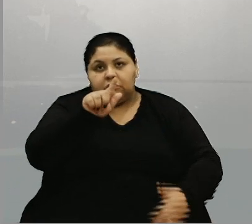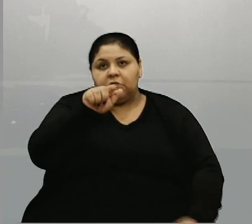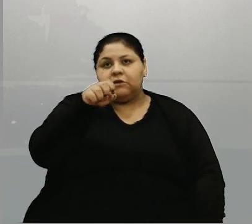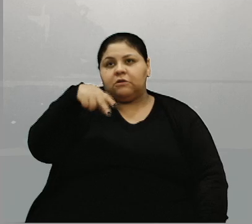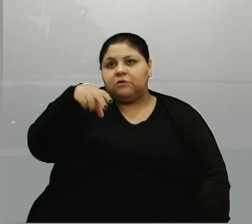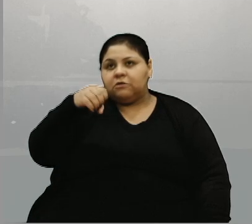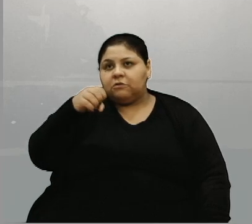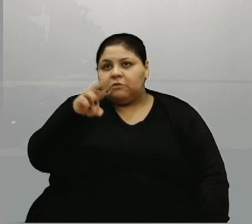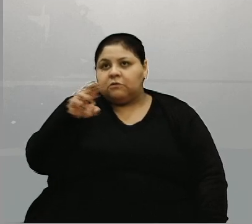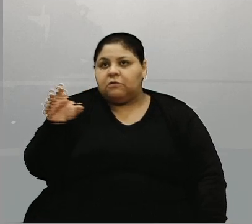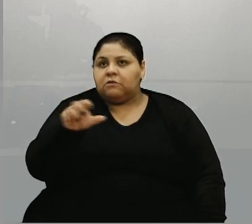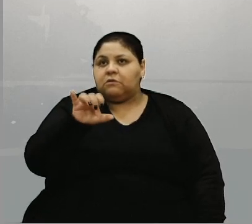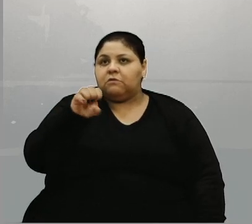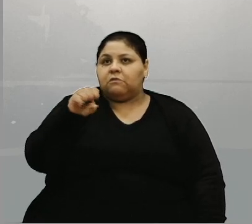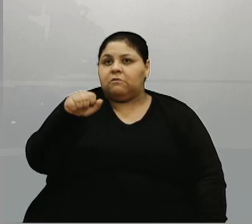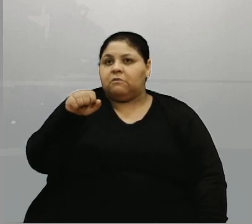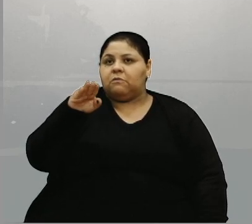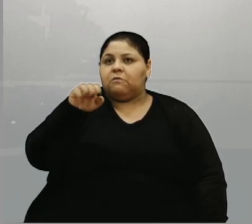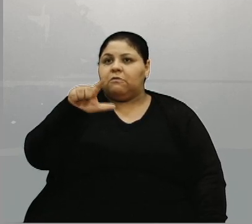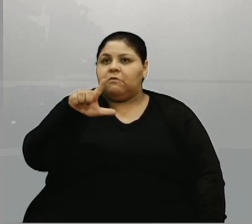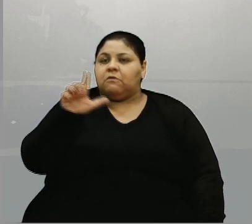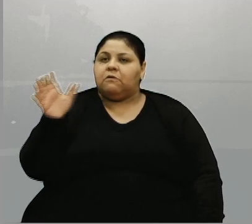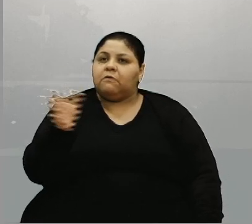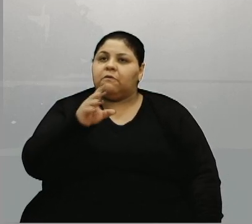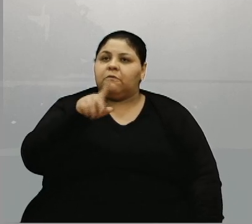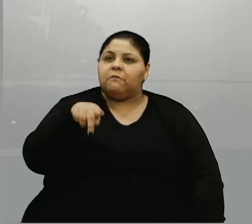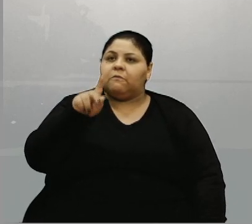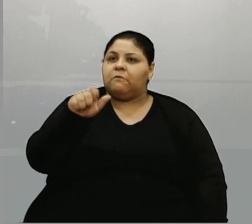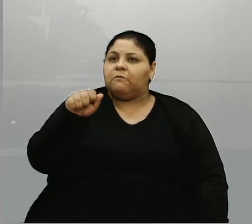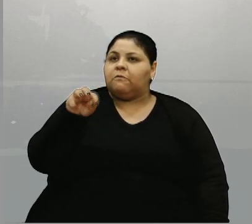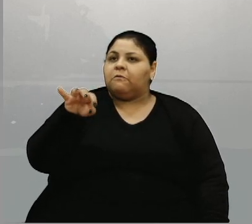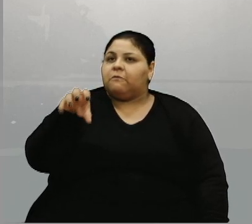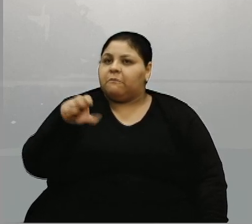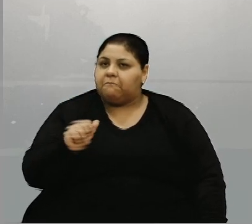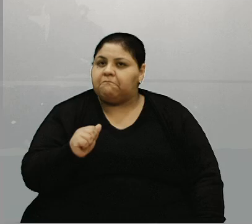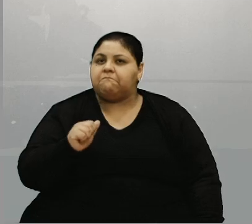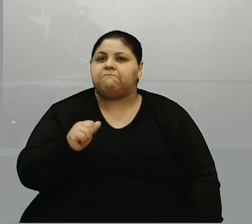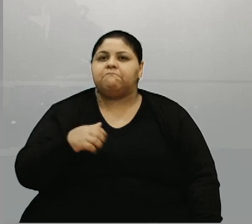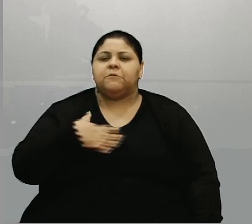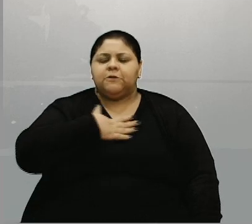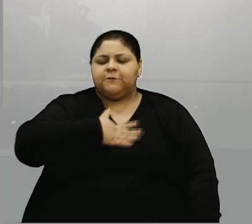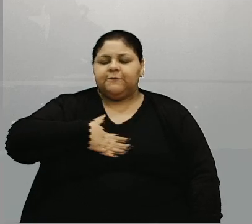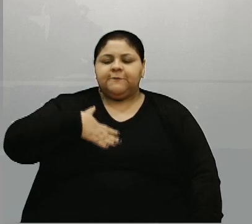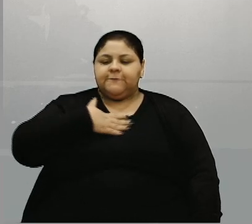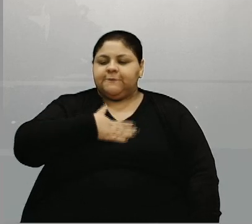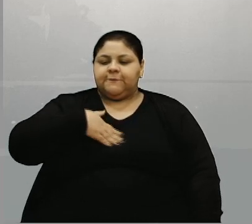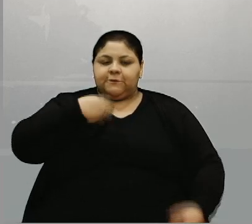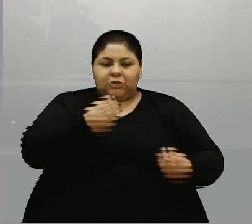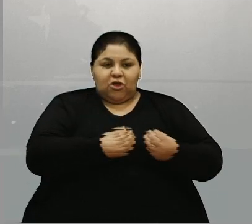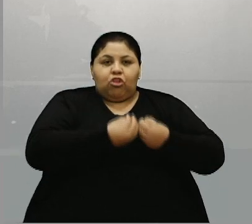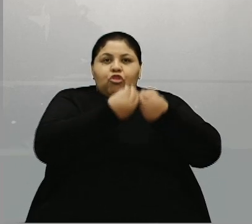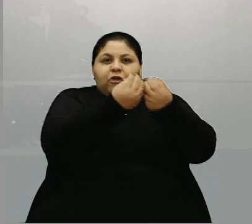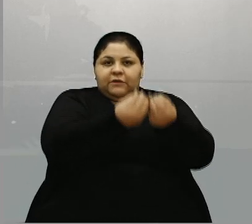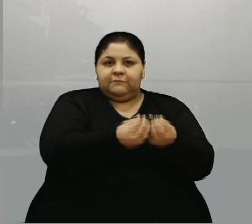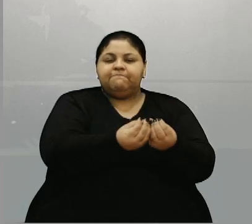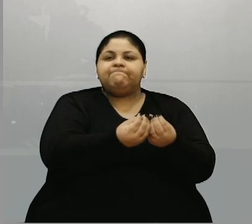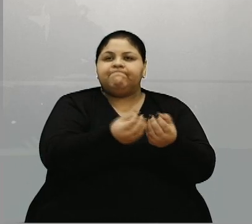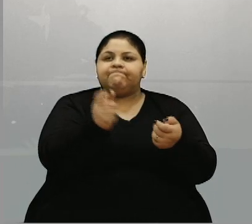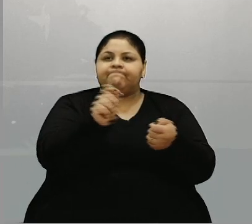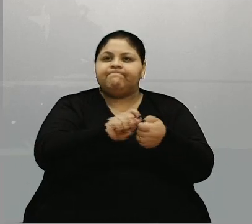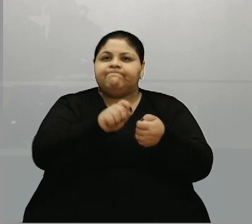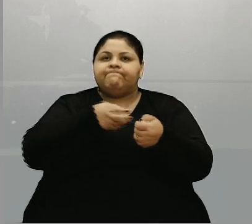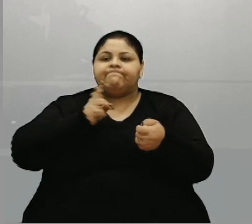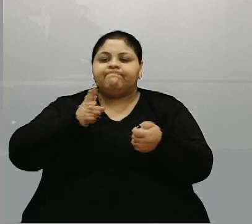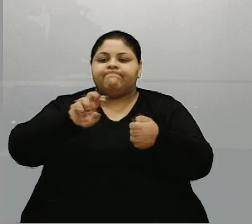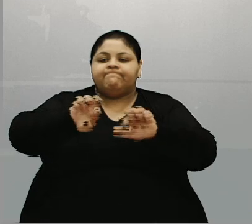à senhora Isabel Cristina Suzin Boff, à senhora Kátia Boff, pela imensa disposição e caridade que fará e faz sempre a